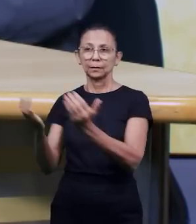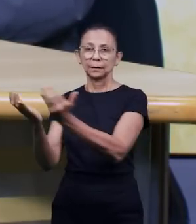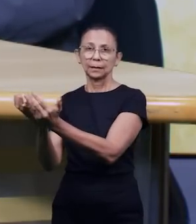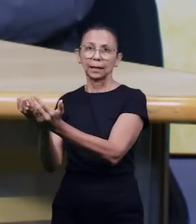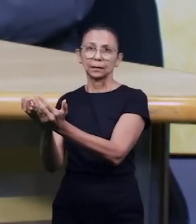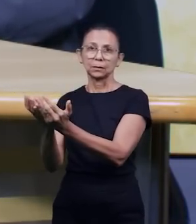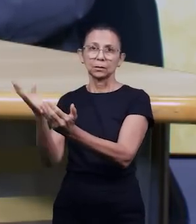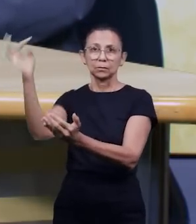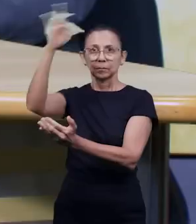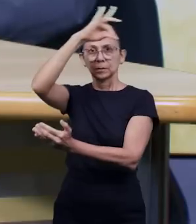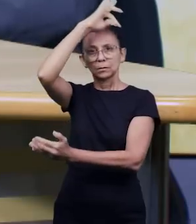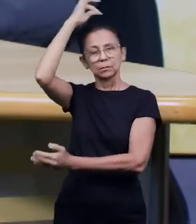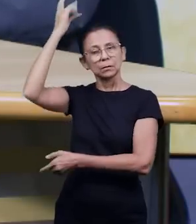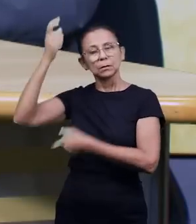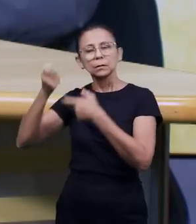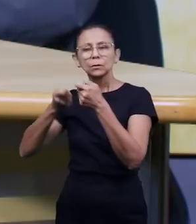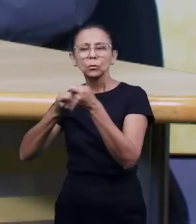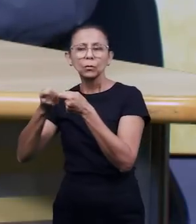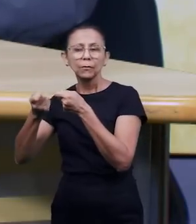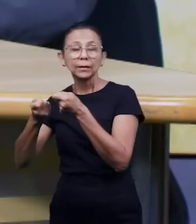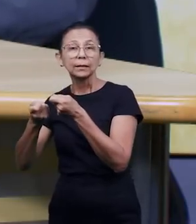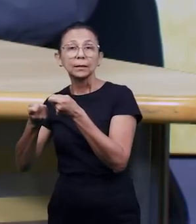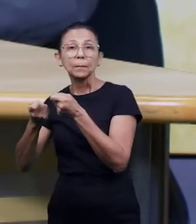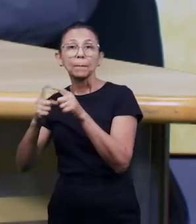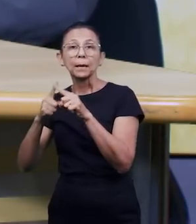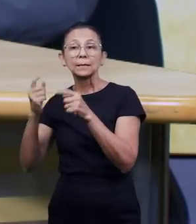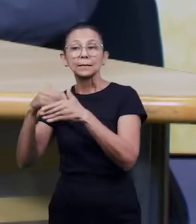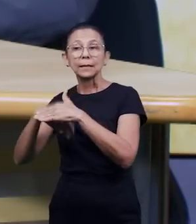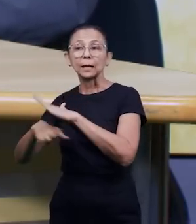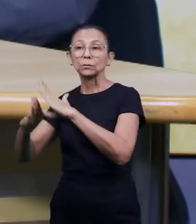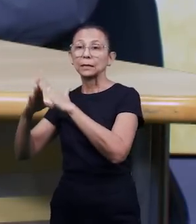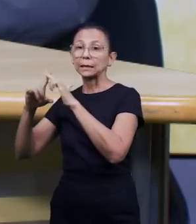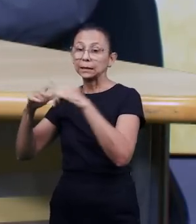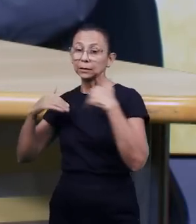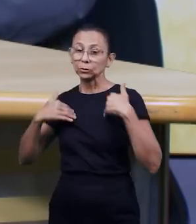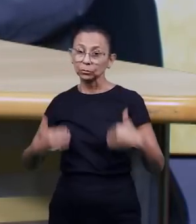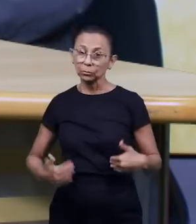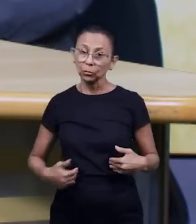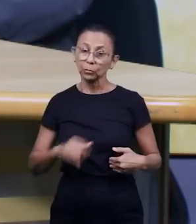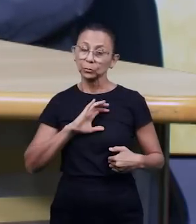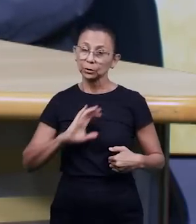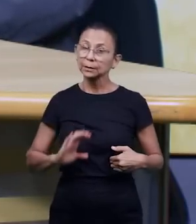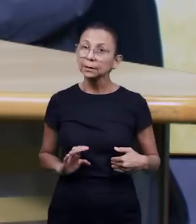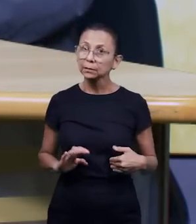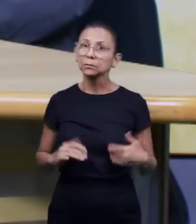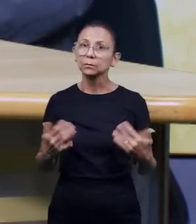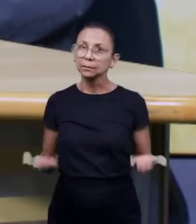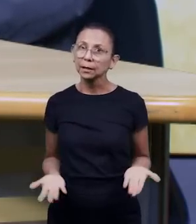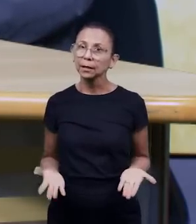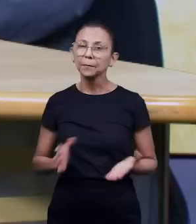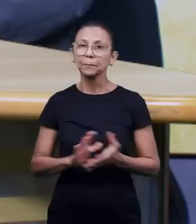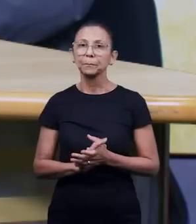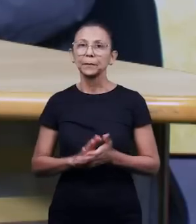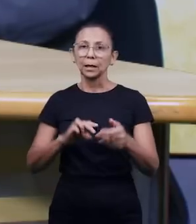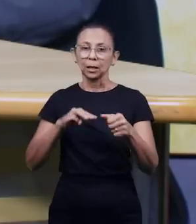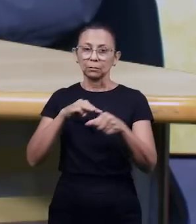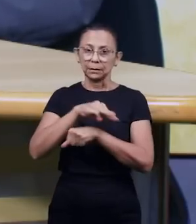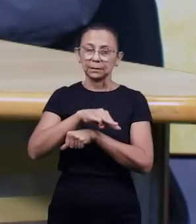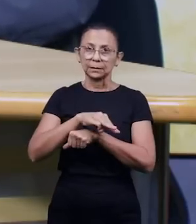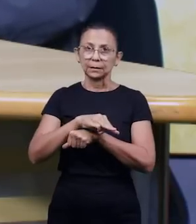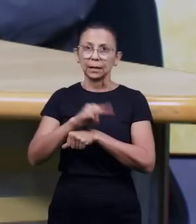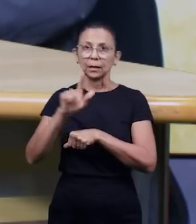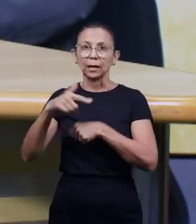Entendeu? Vamos para mais um sinal: autossuficiência. Aí é ruim. O